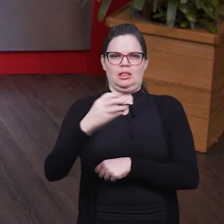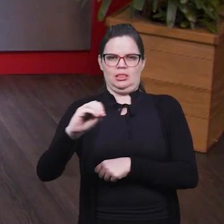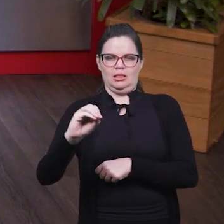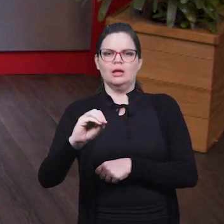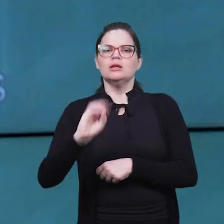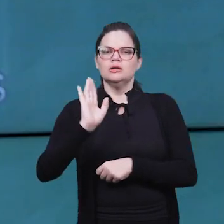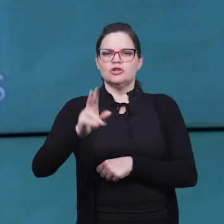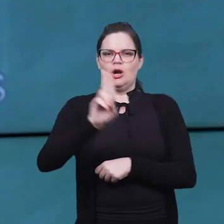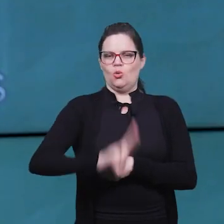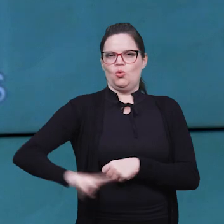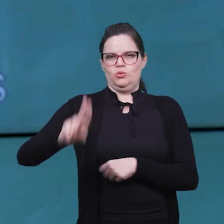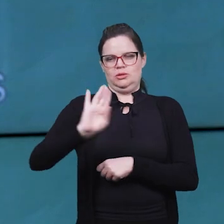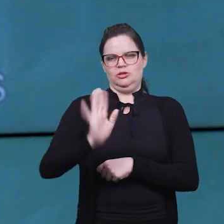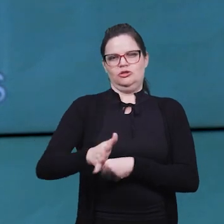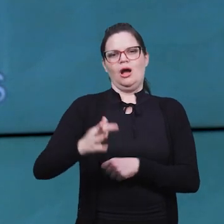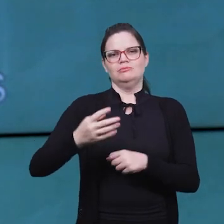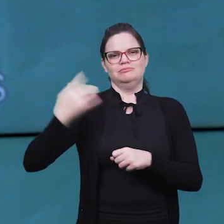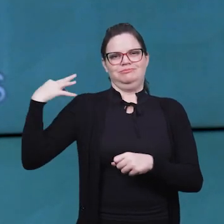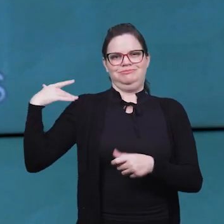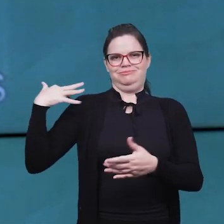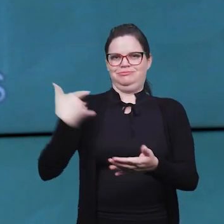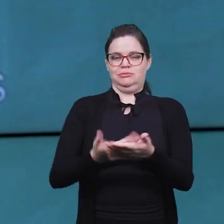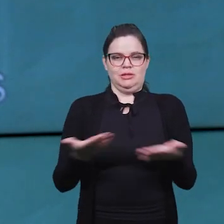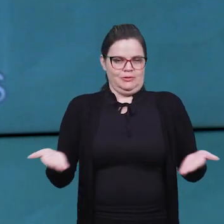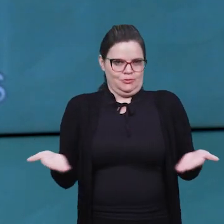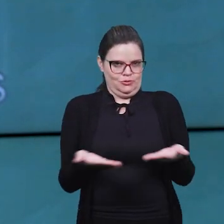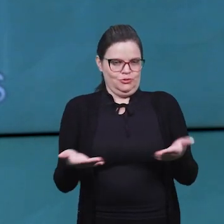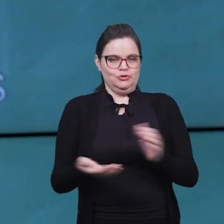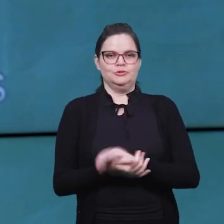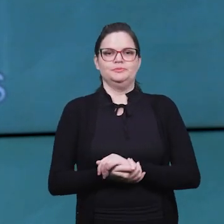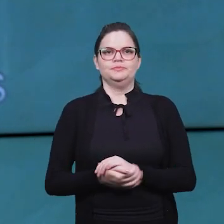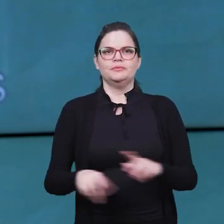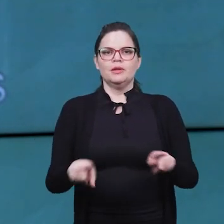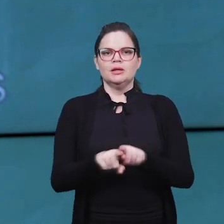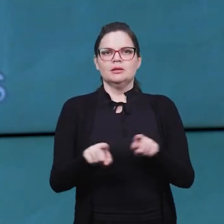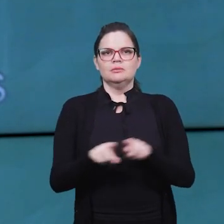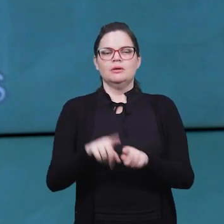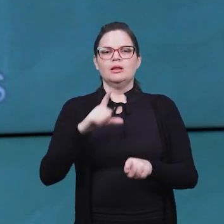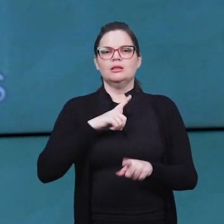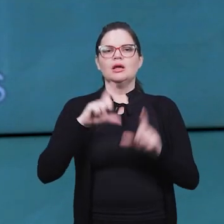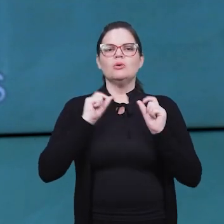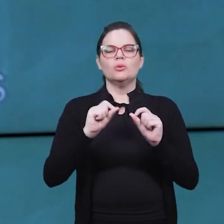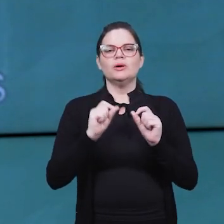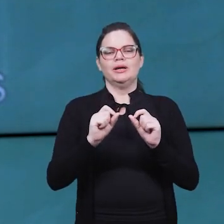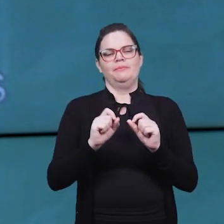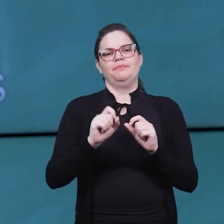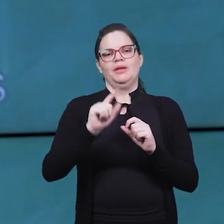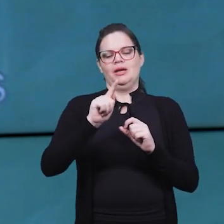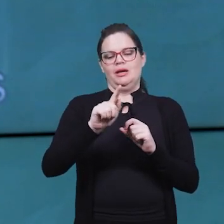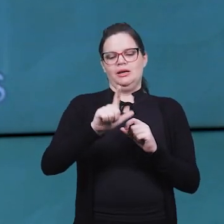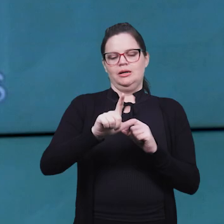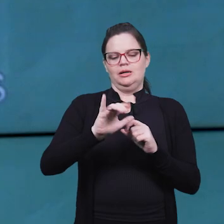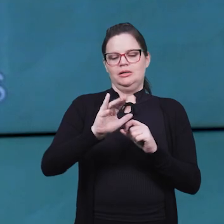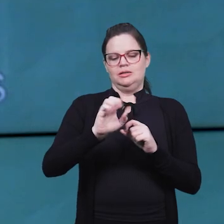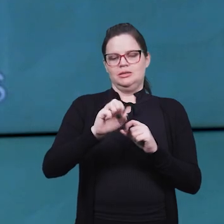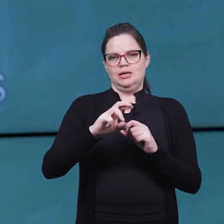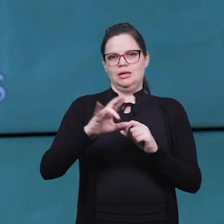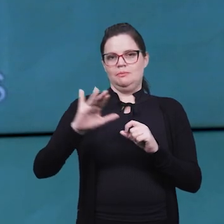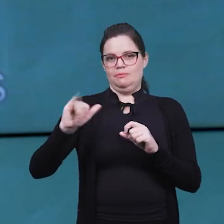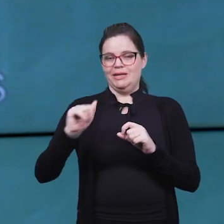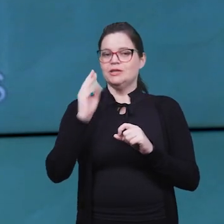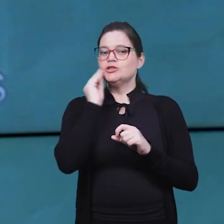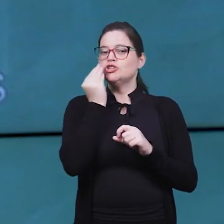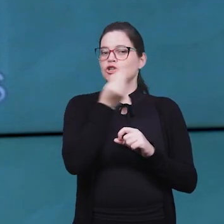dedo. Glicemia em jejum é o nome dado no exame laboratorial de glicemia, feito